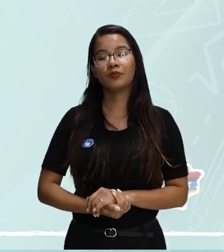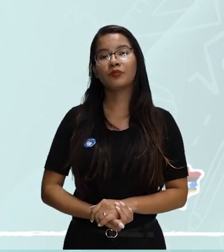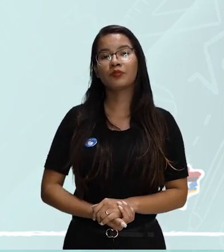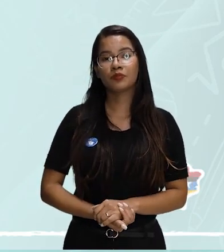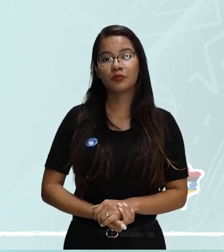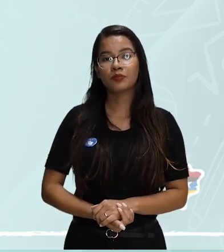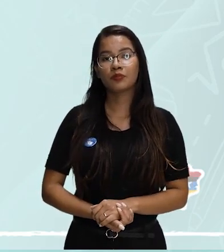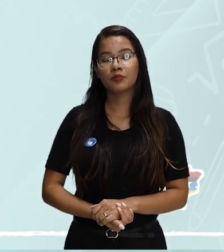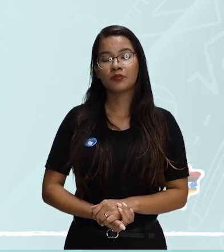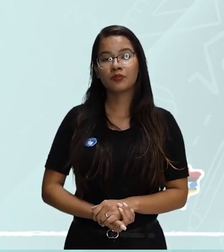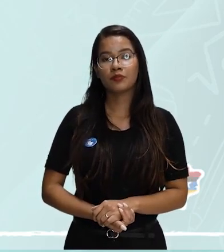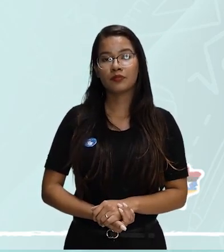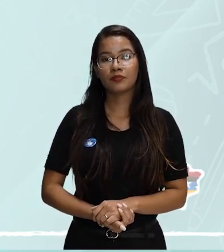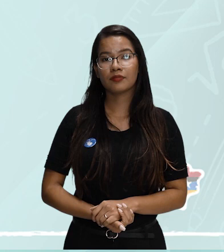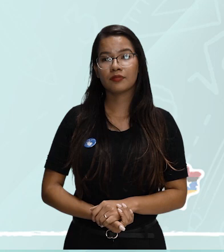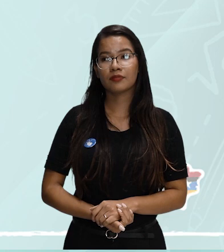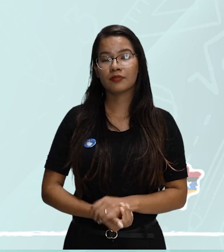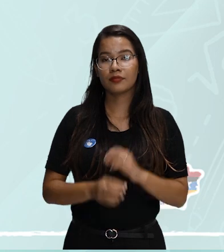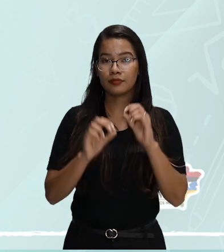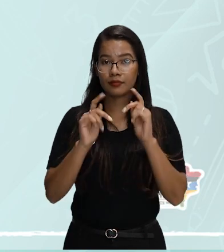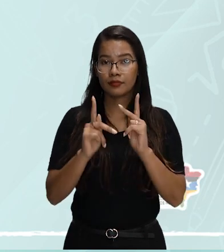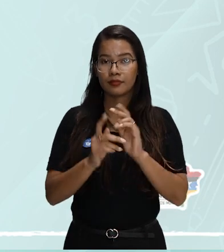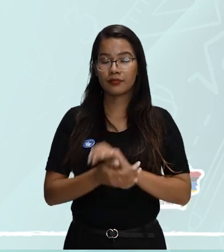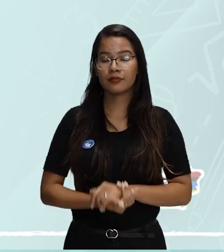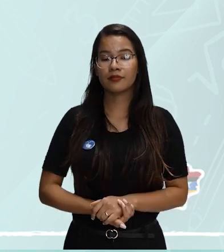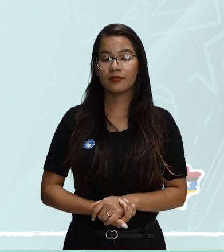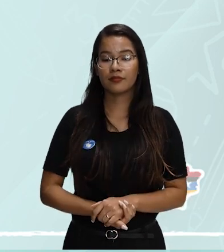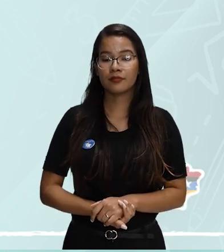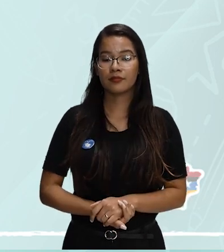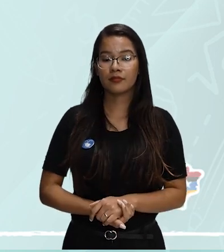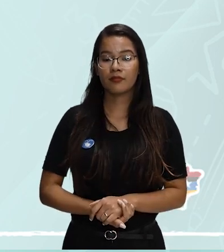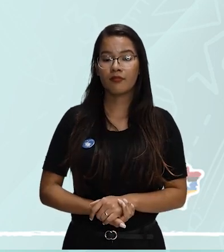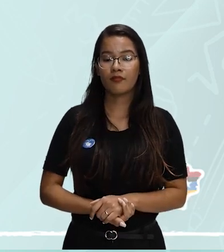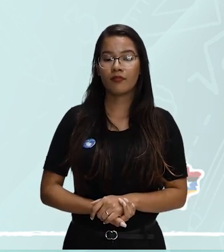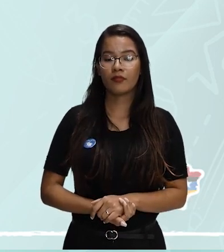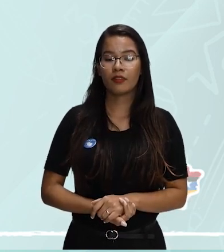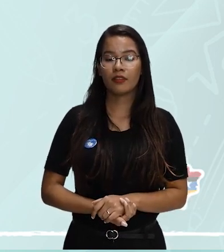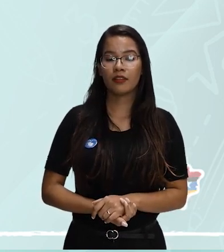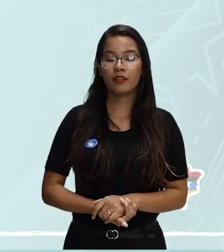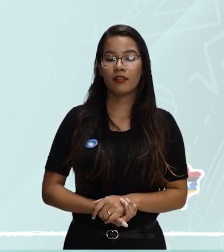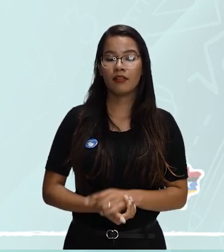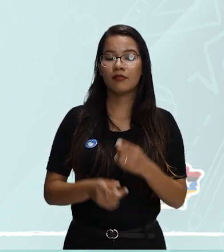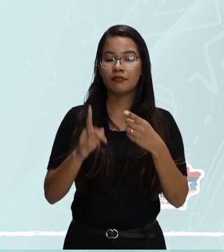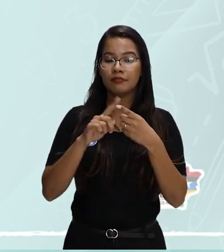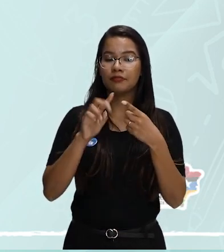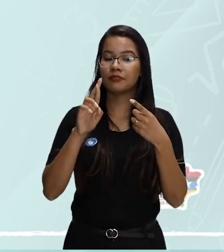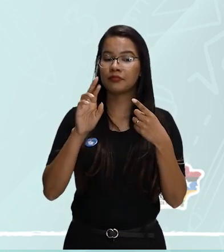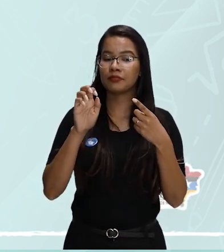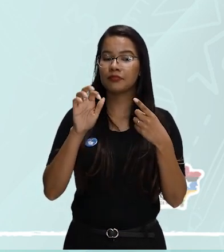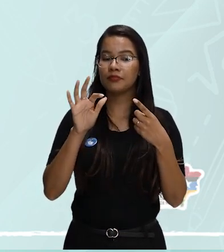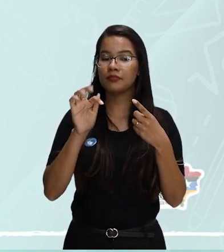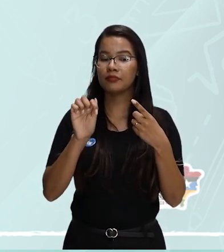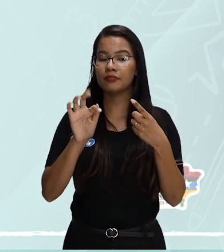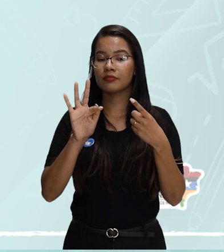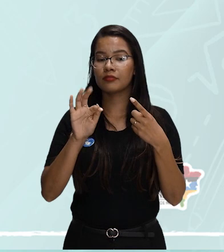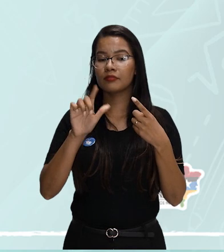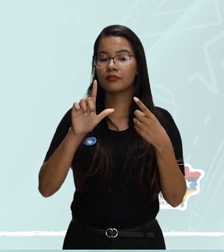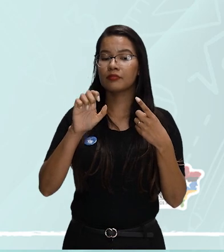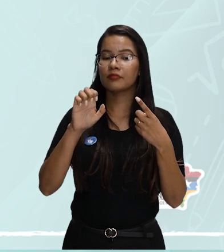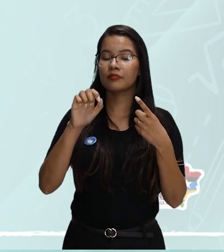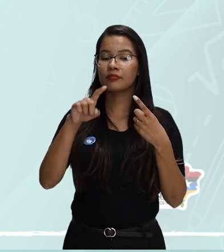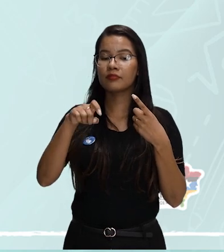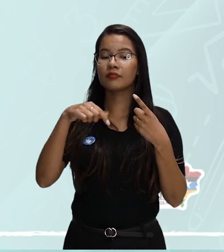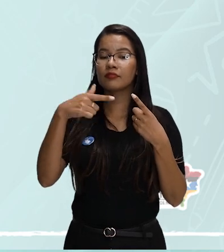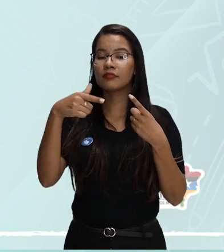luz na superfície. Ok? A reflexão ela se dá de duas formas.